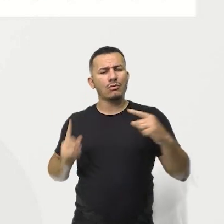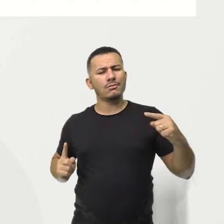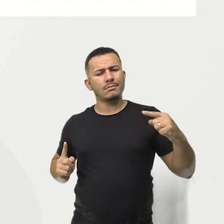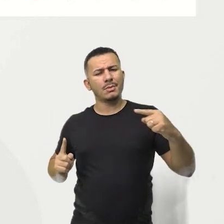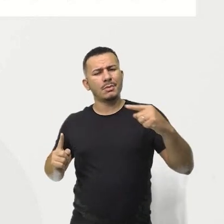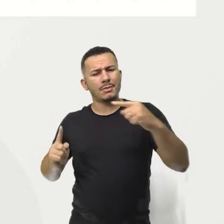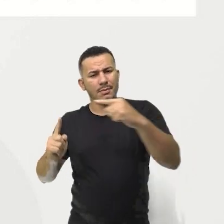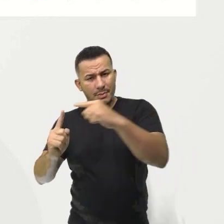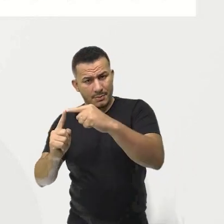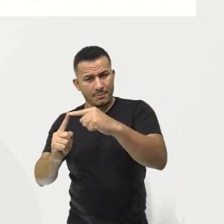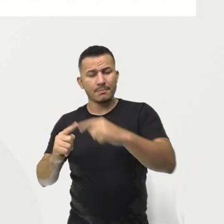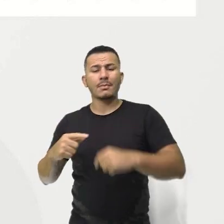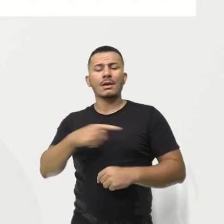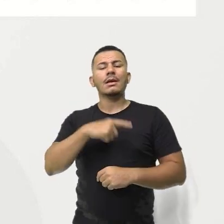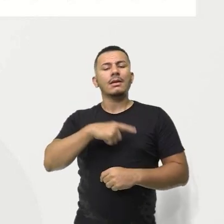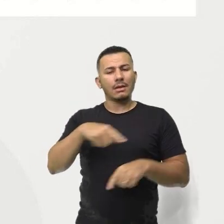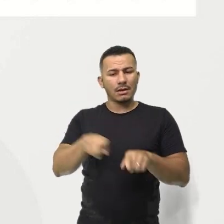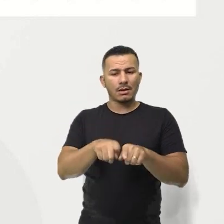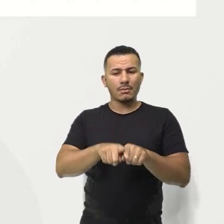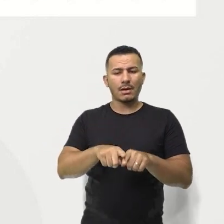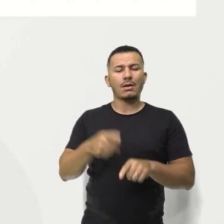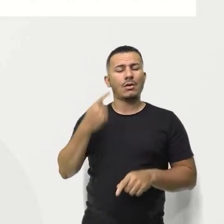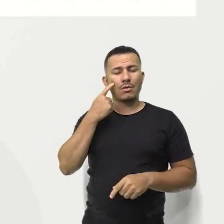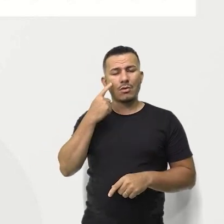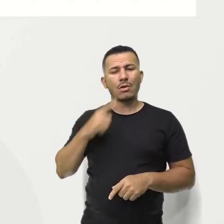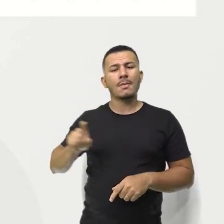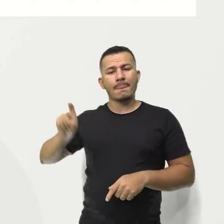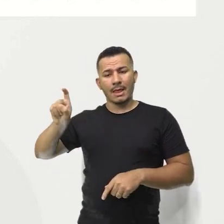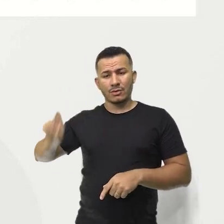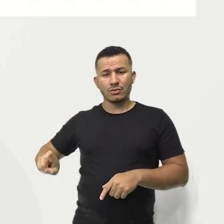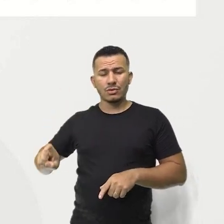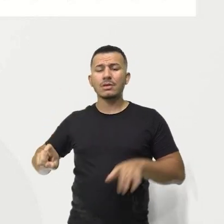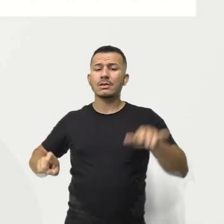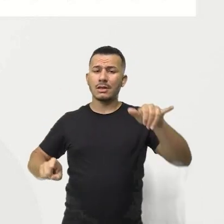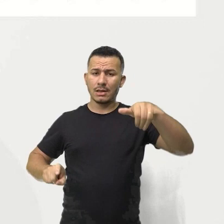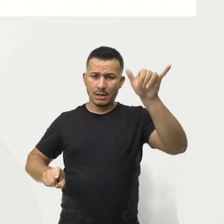4. E do ponto D,